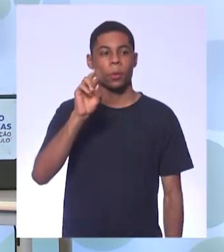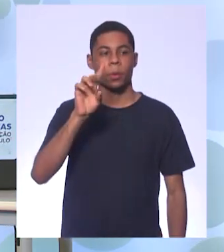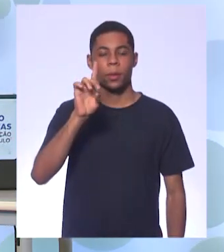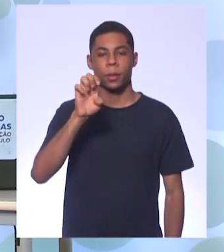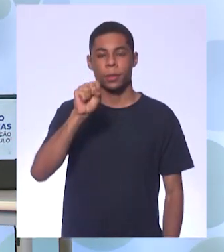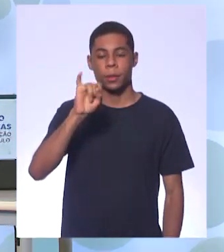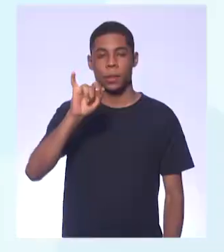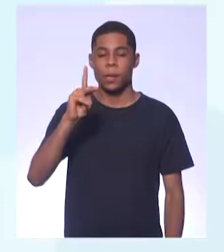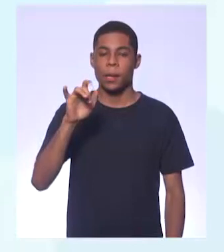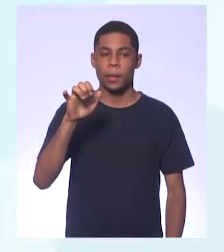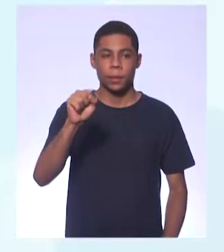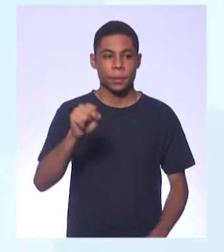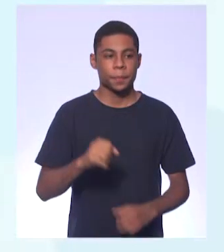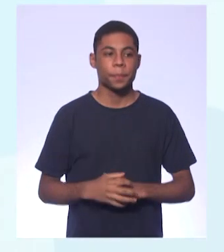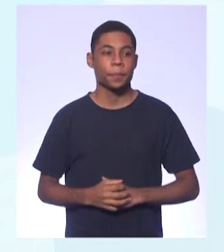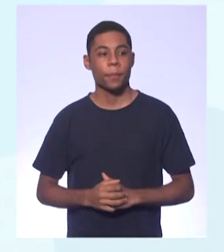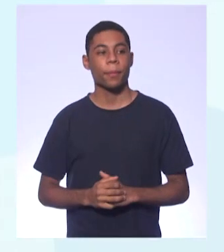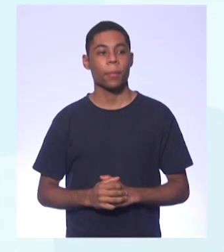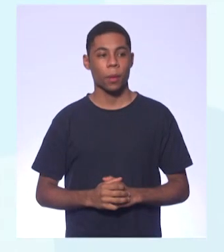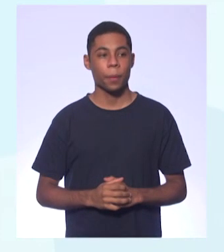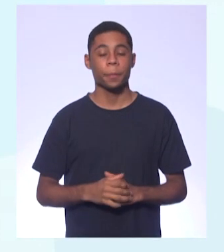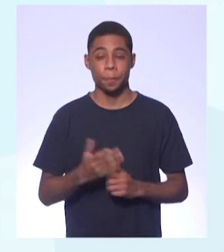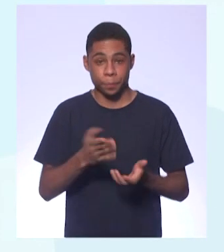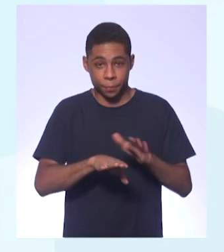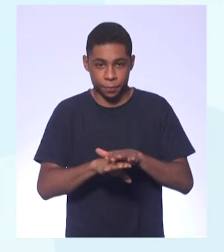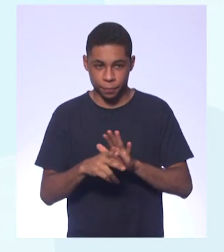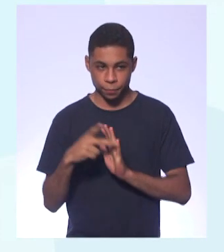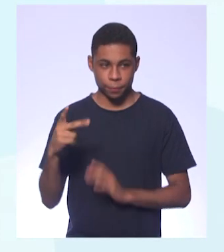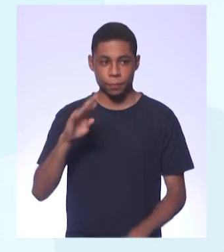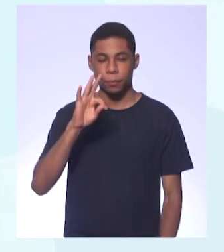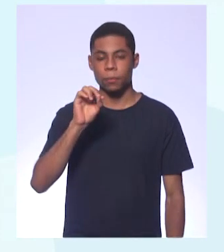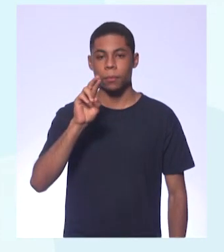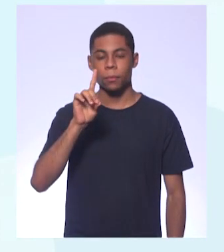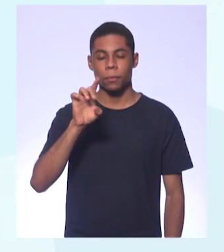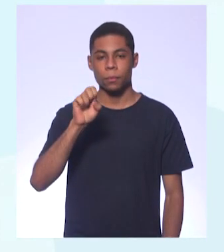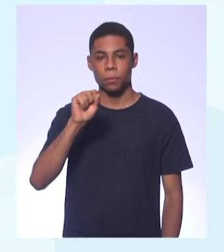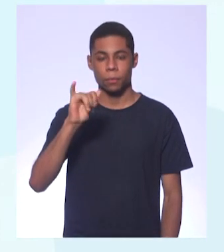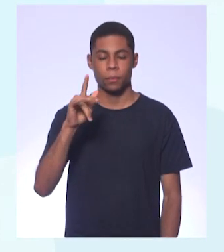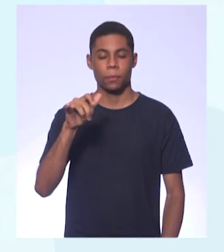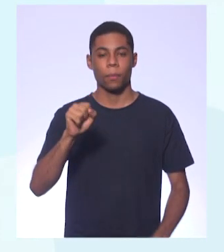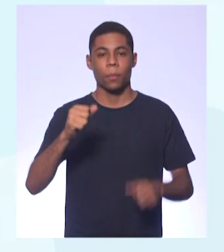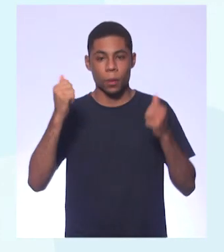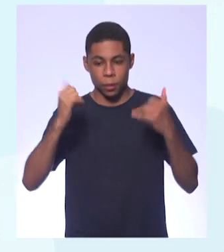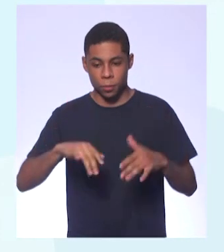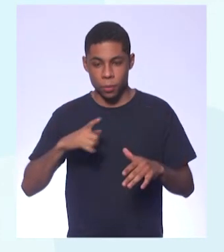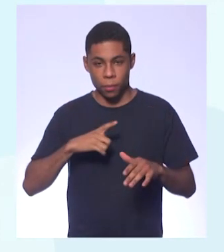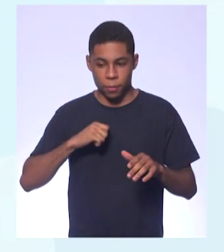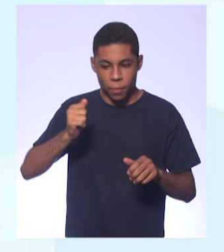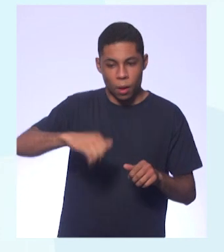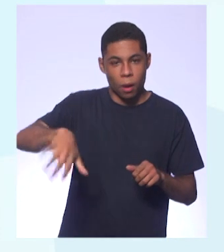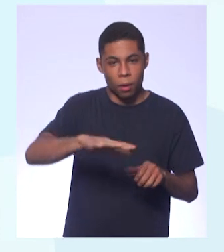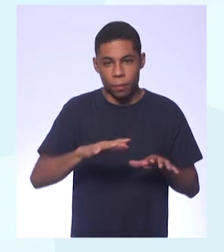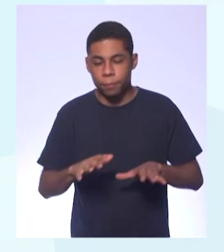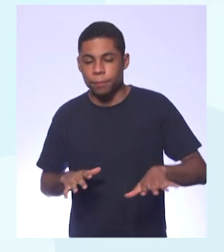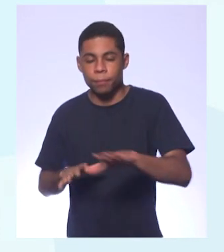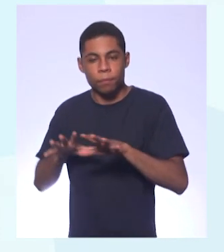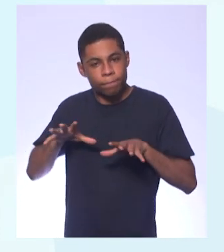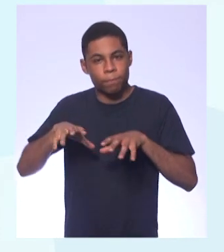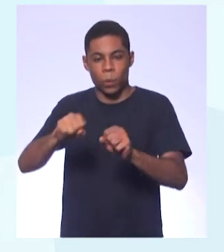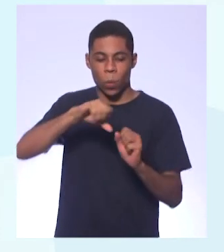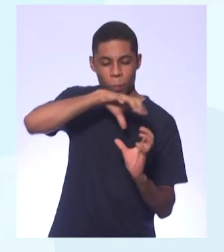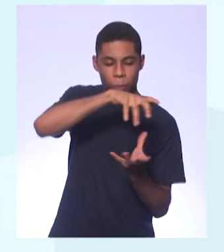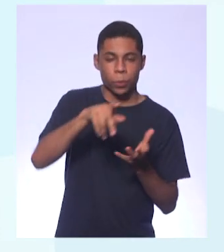de Tordesilhas, como é que ele foi. Então o Tratado de Tordesilhas definiu as áreas de domínio do mundo extra-europeu, que